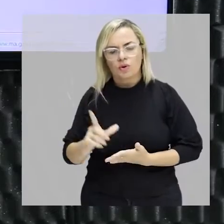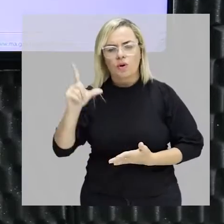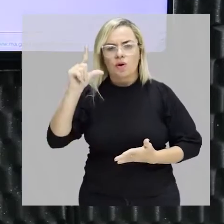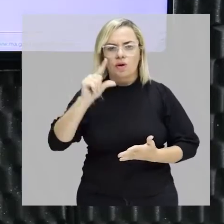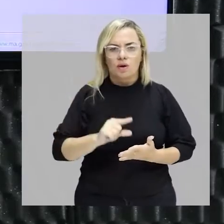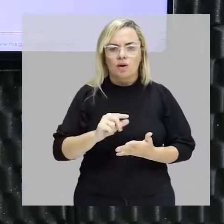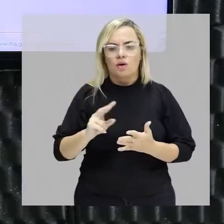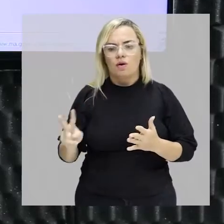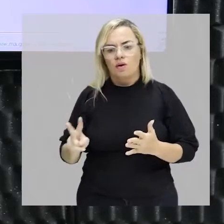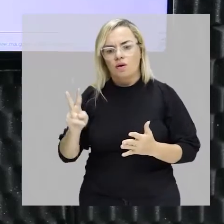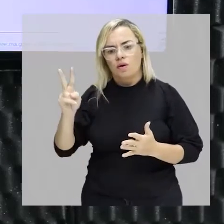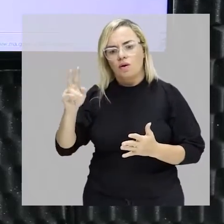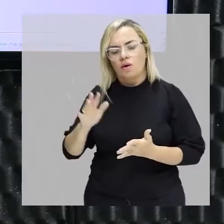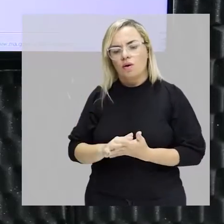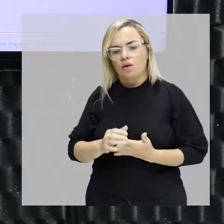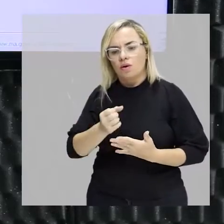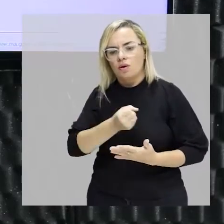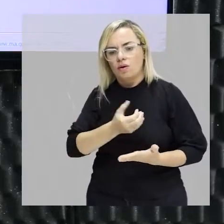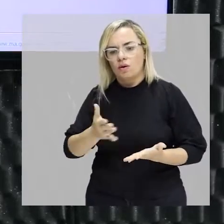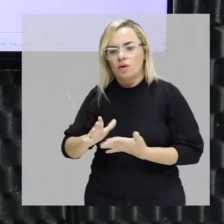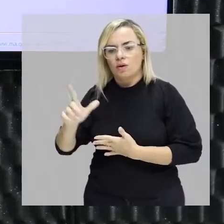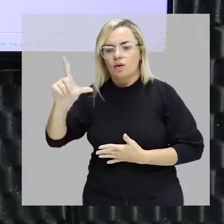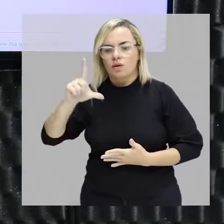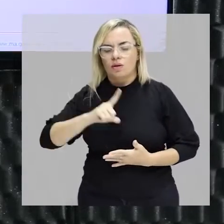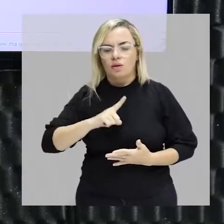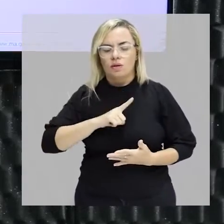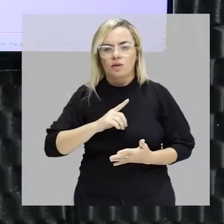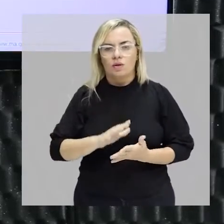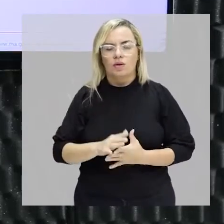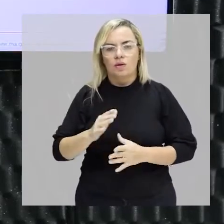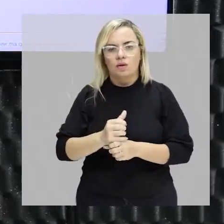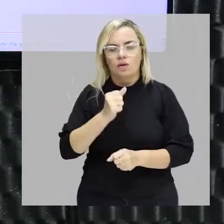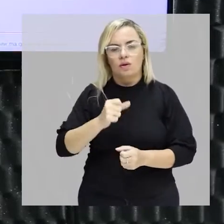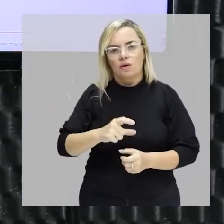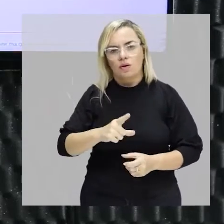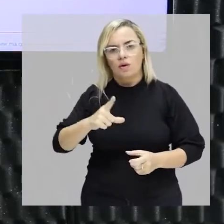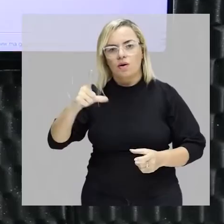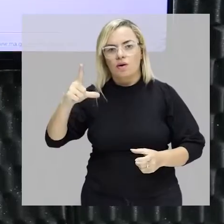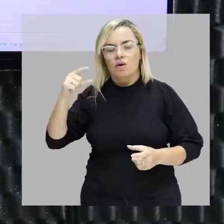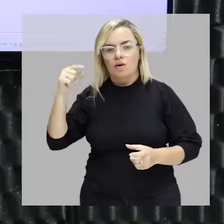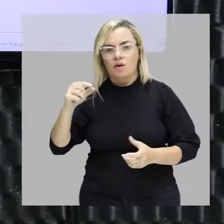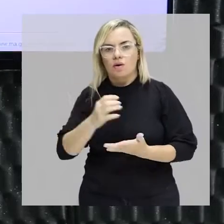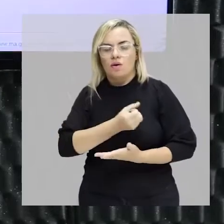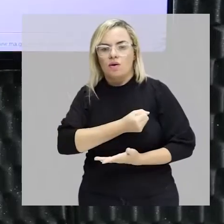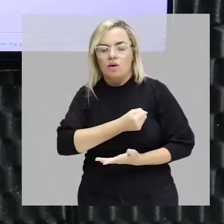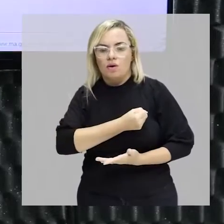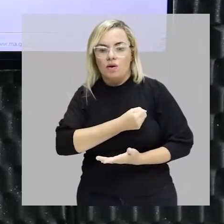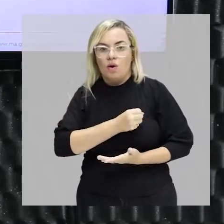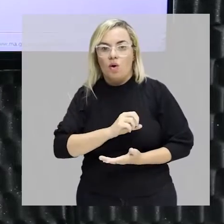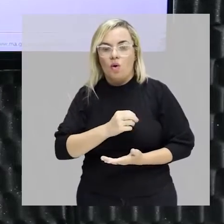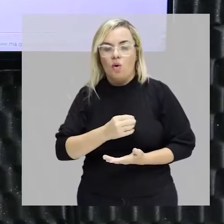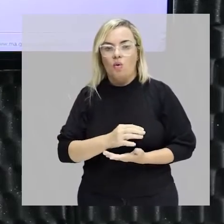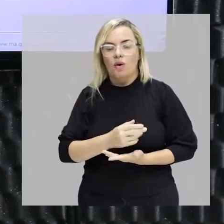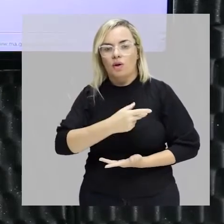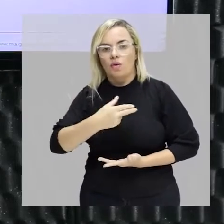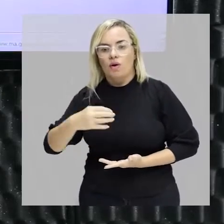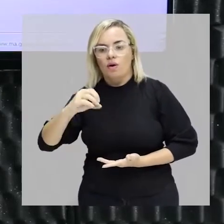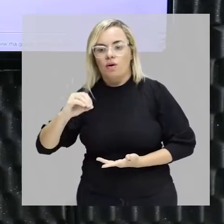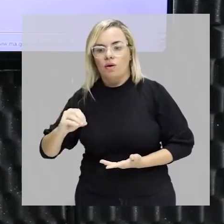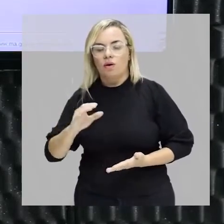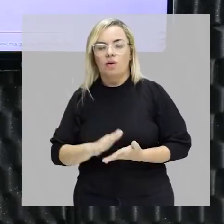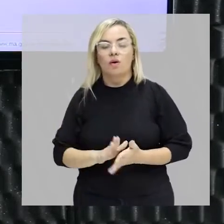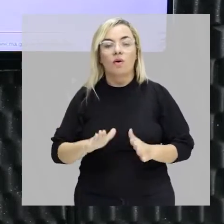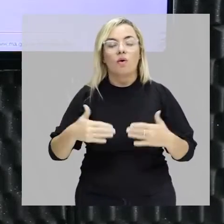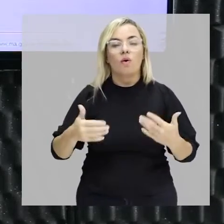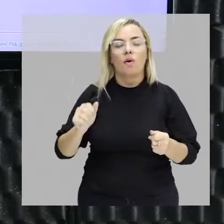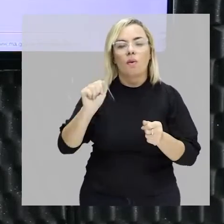inteiro, eu tenho, obviamente, que ter esse lucro como um número maior ou igual a zero, tá? Então, o que é que eu vou fazer? Vou pegar